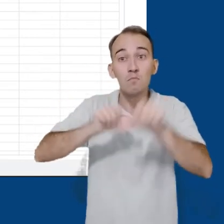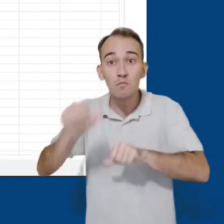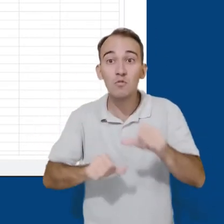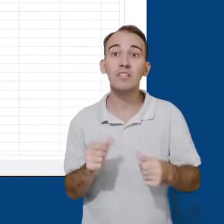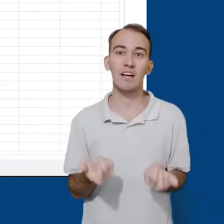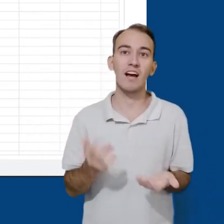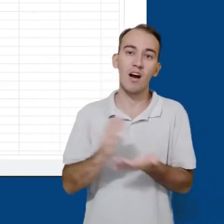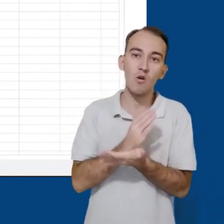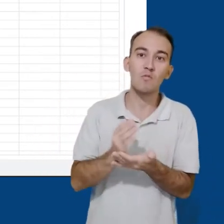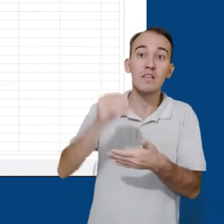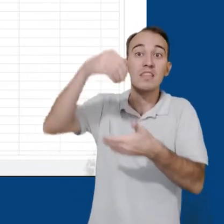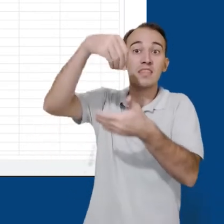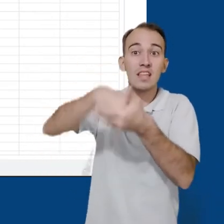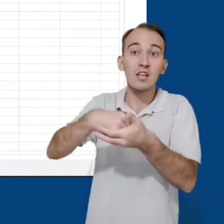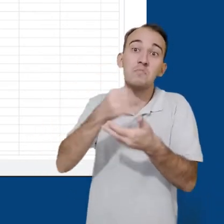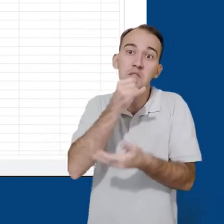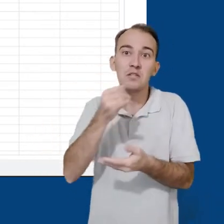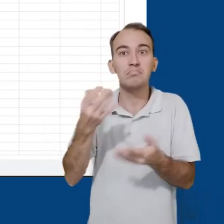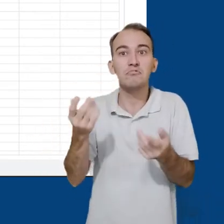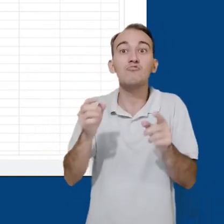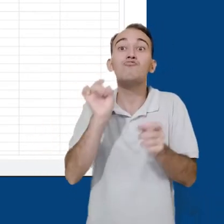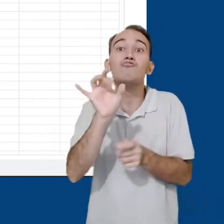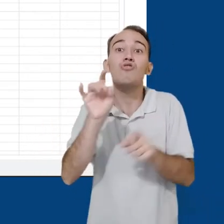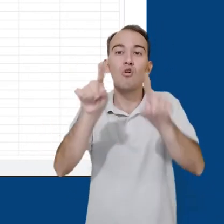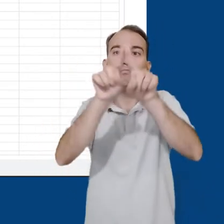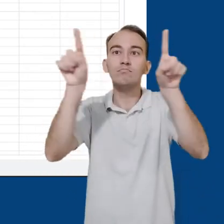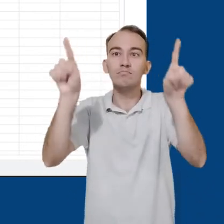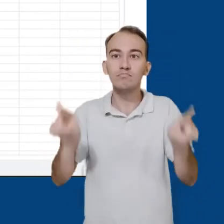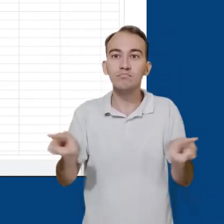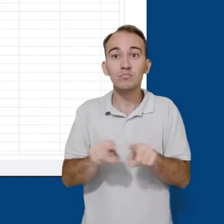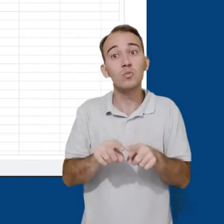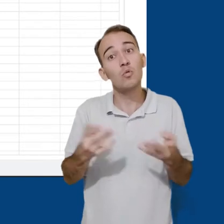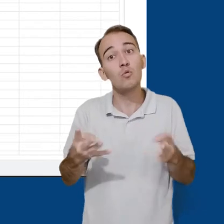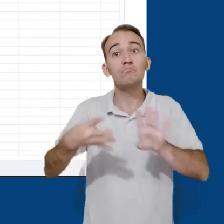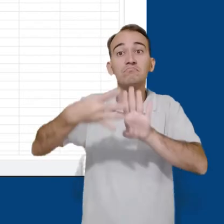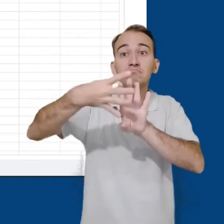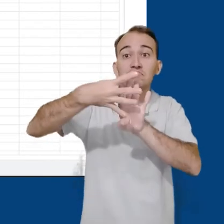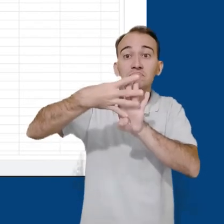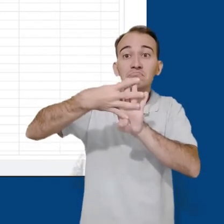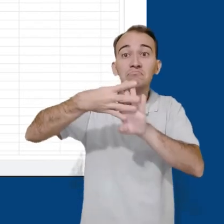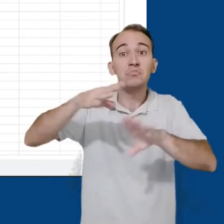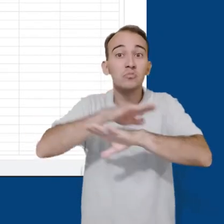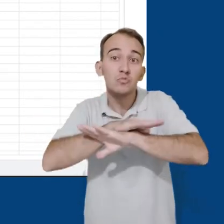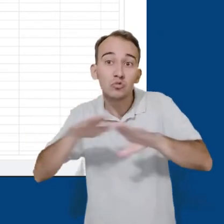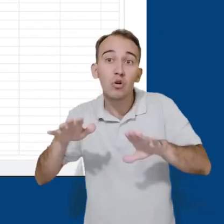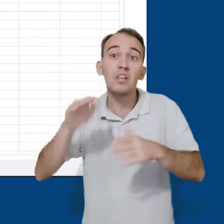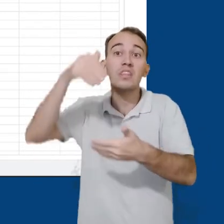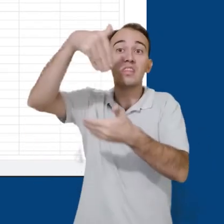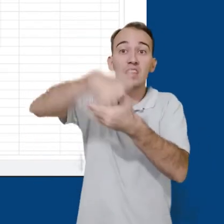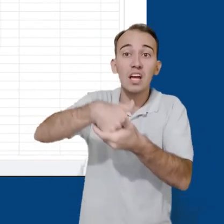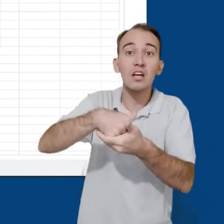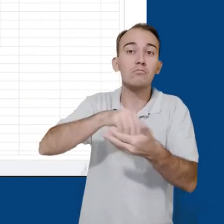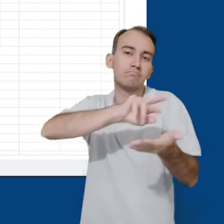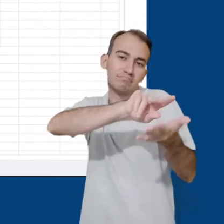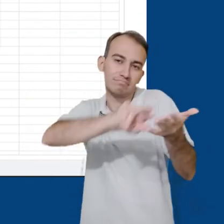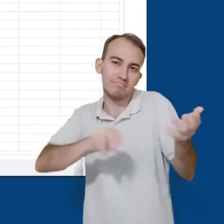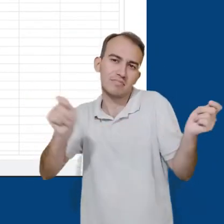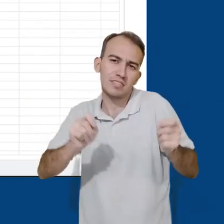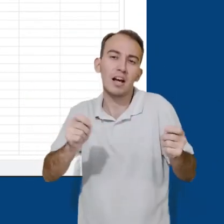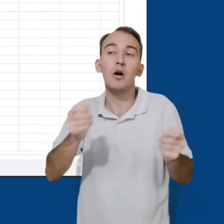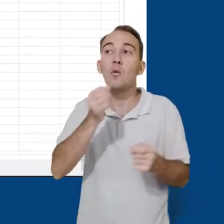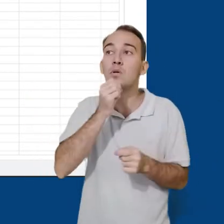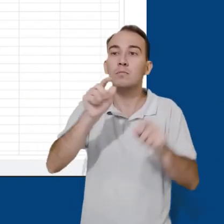apenas as bordas internas apenas as externas e etc podemos configurar também